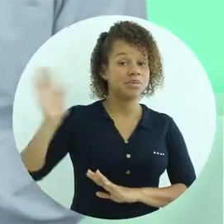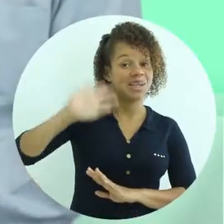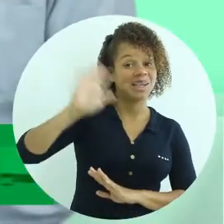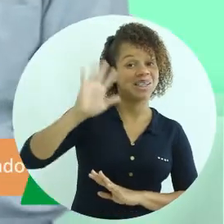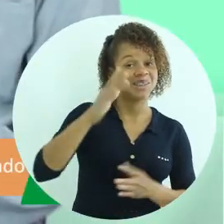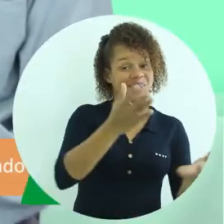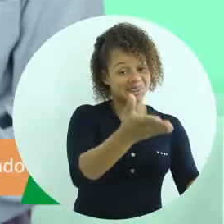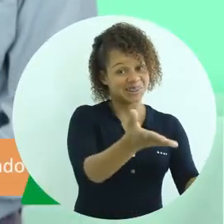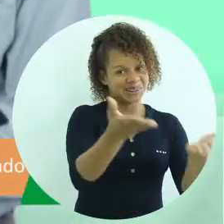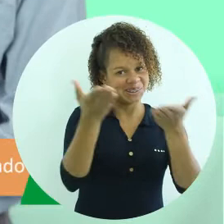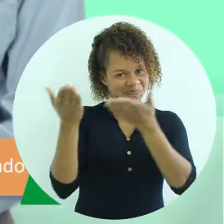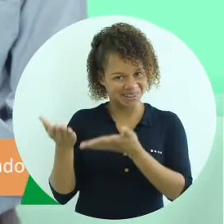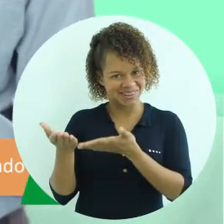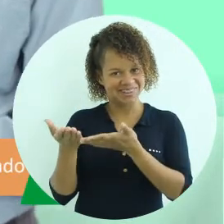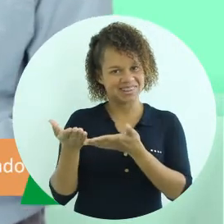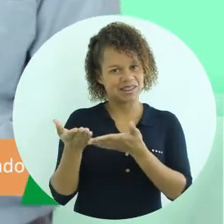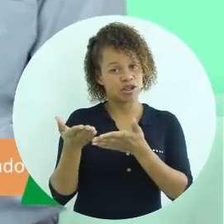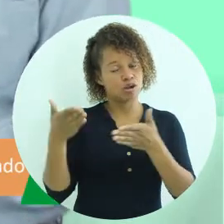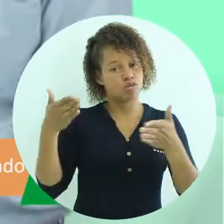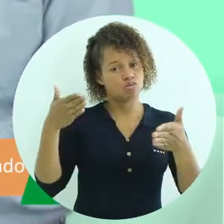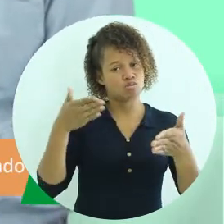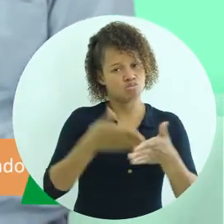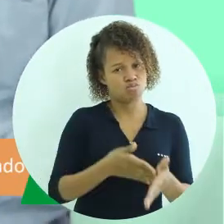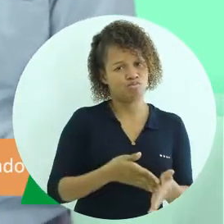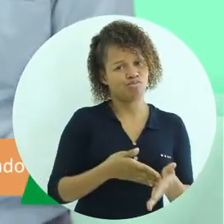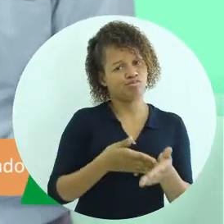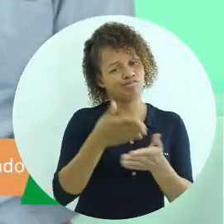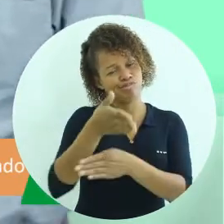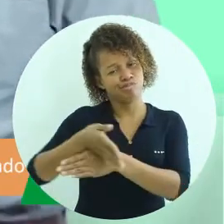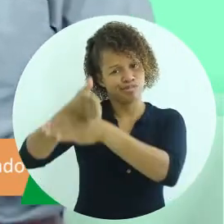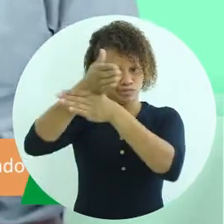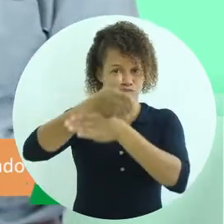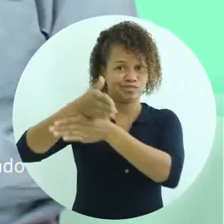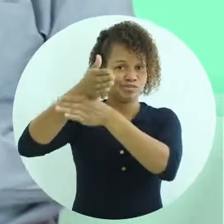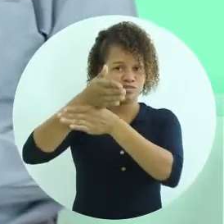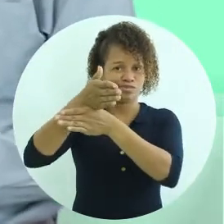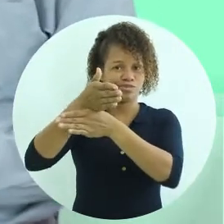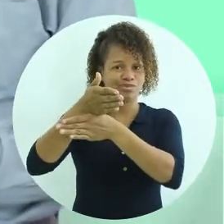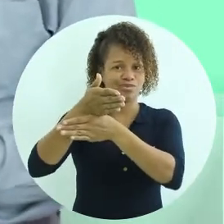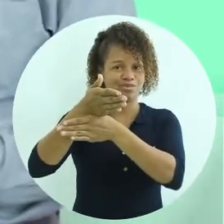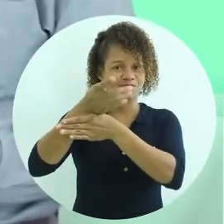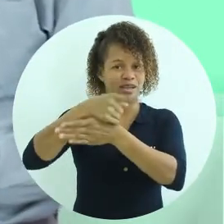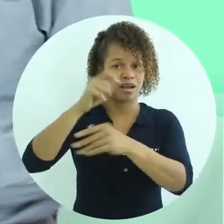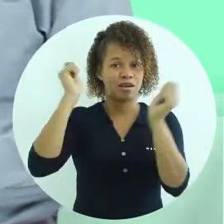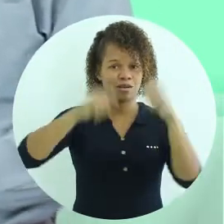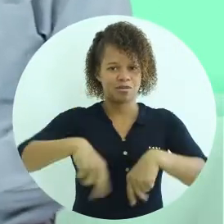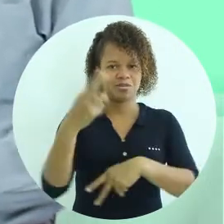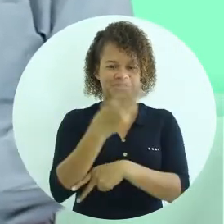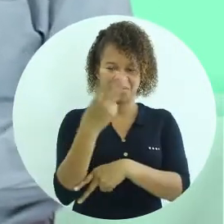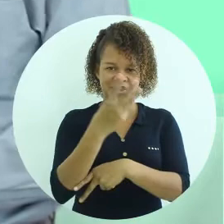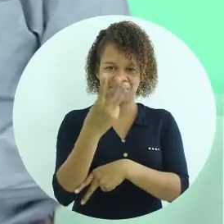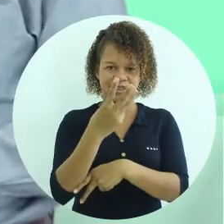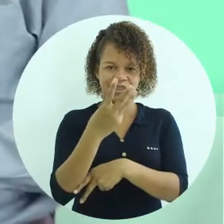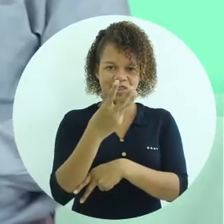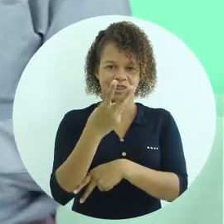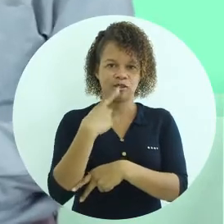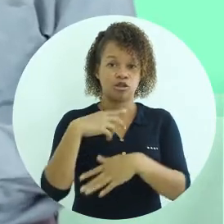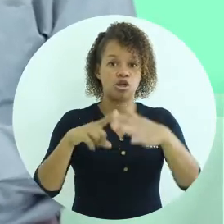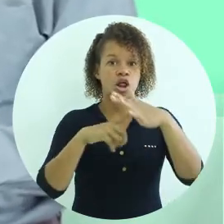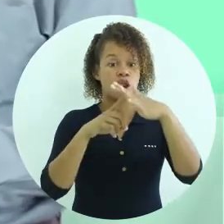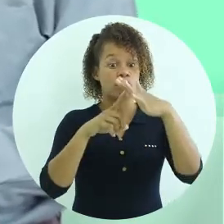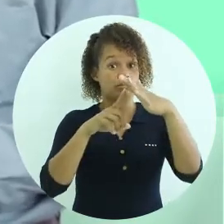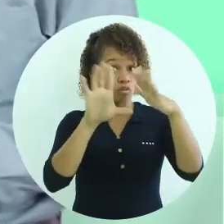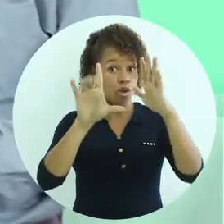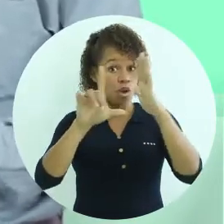Olá pessoal, sejam bem-vindos a esse nosso último vídeo da competência 3 de